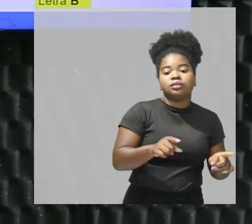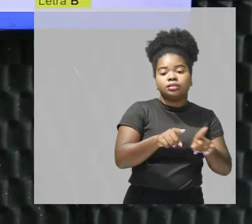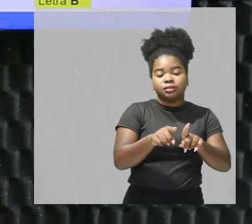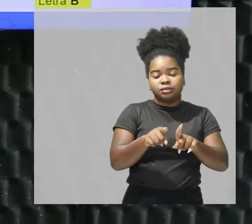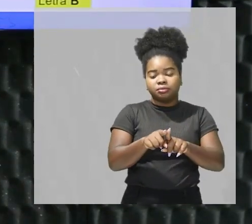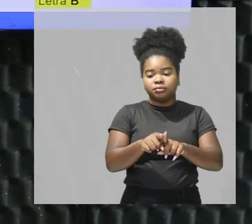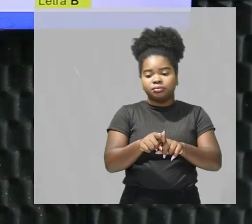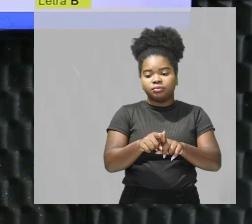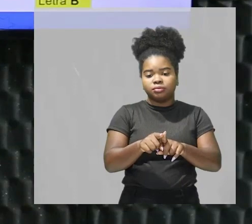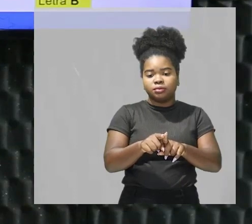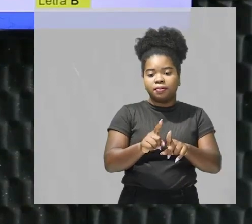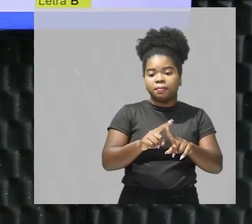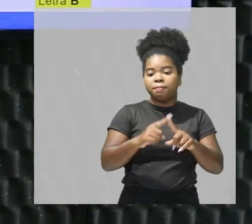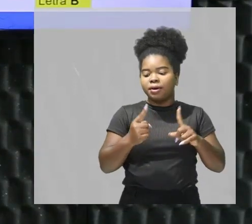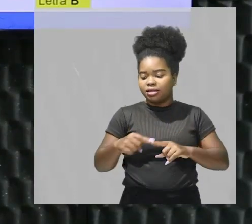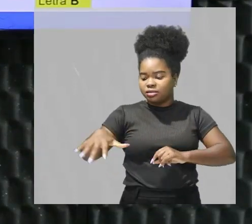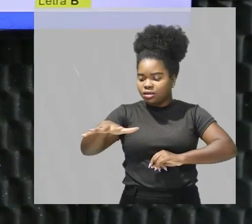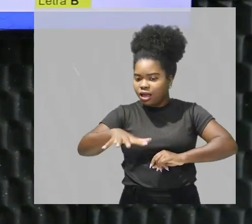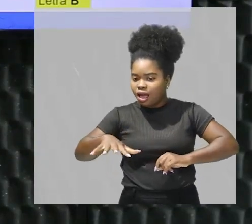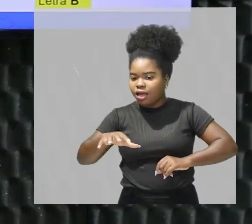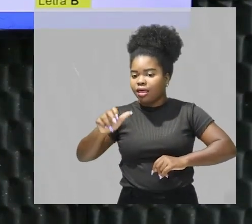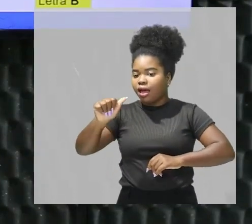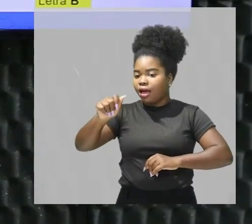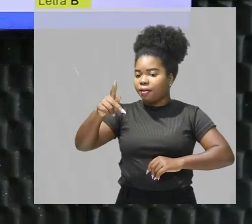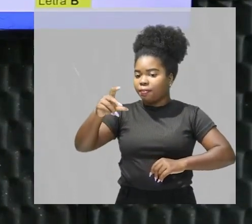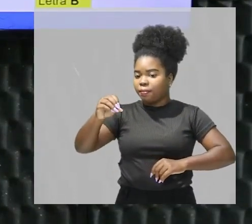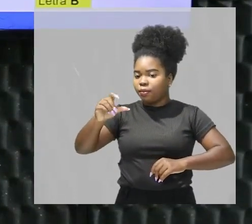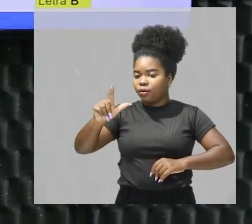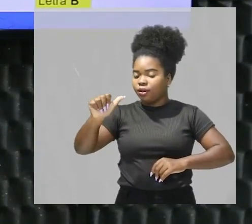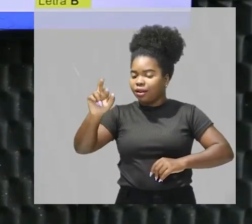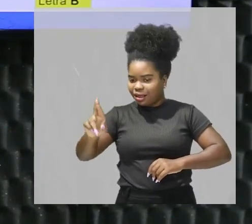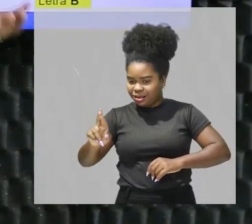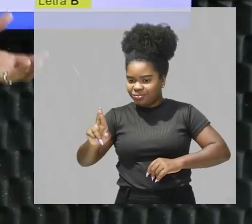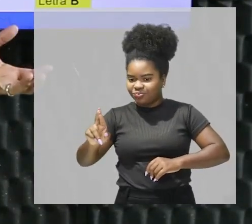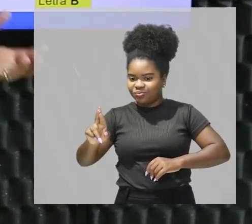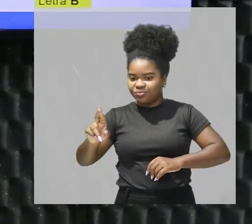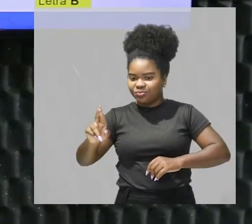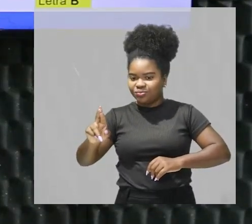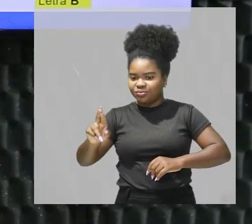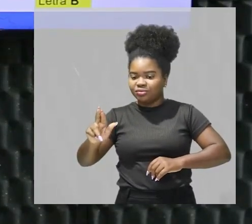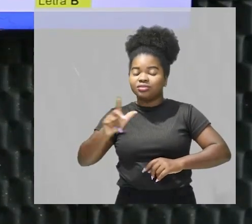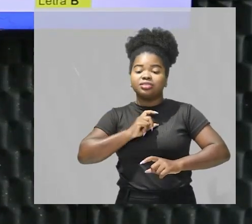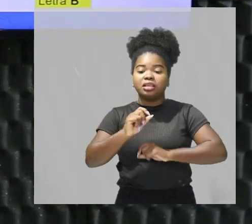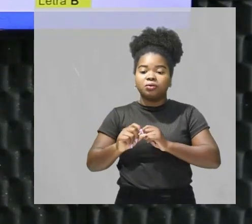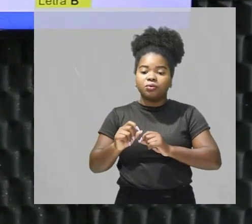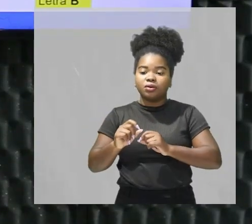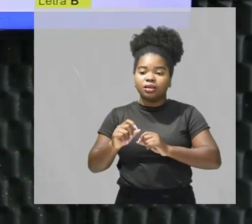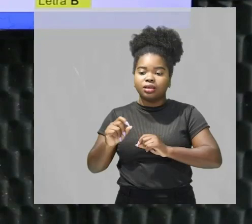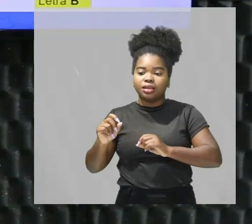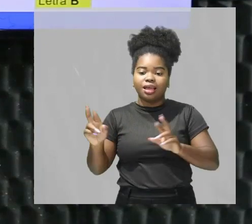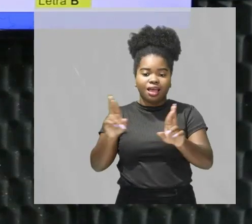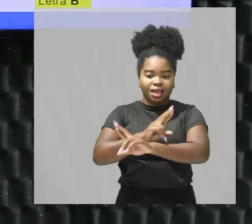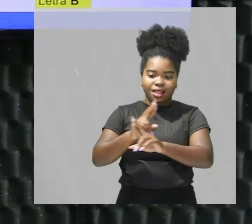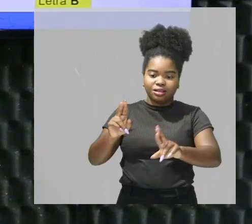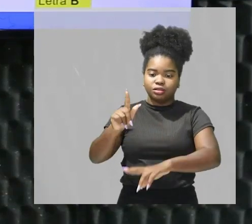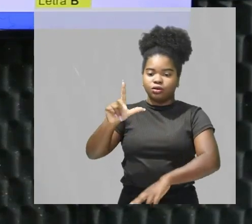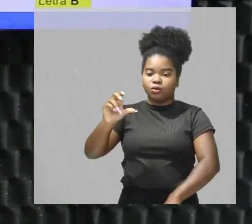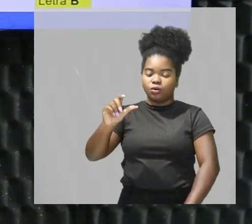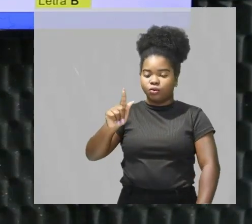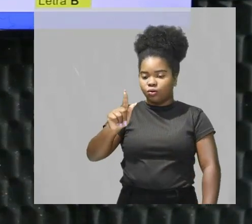apolar da estrutura vai ter afinidade com a gordura. Certo? Então,